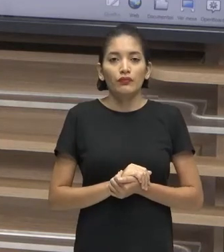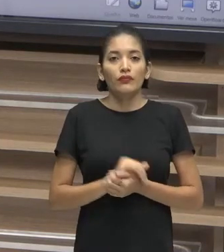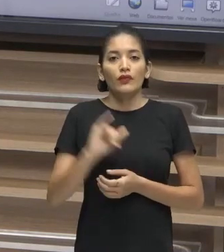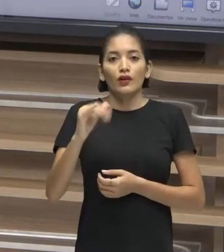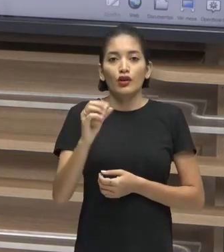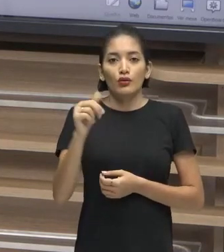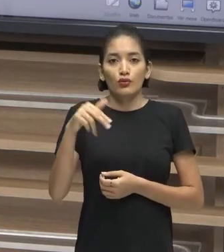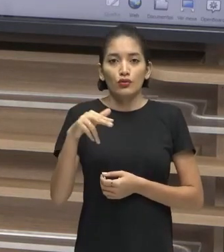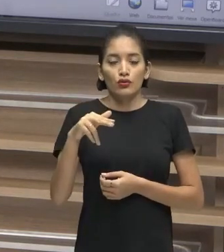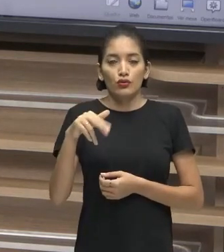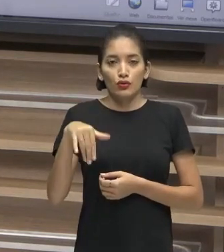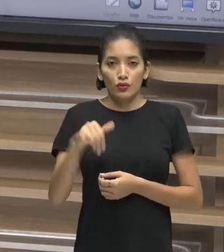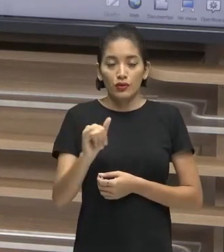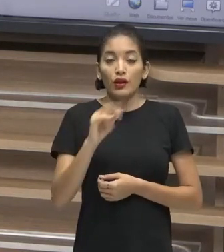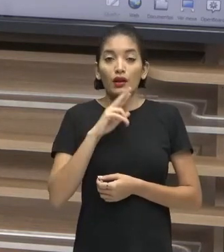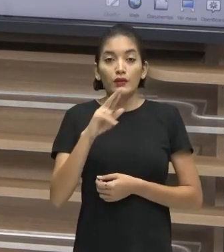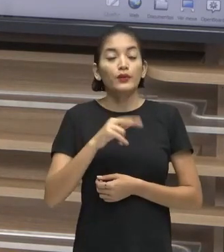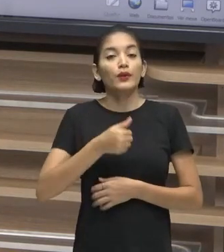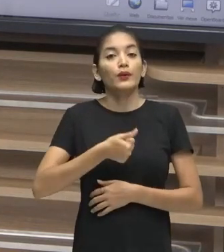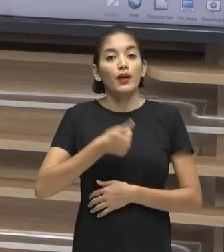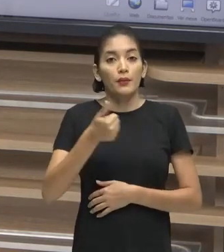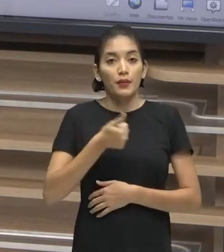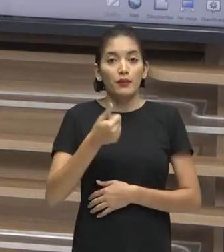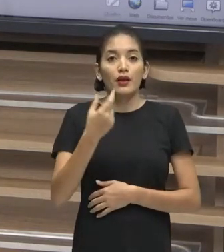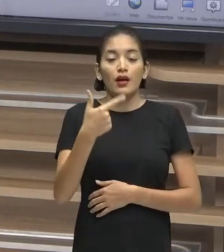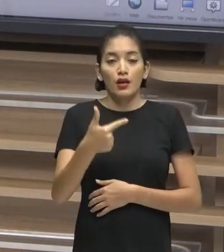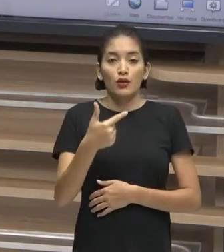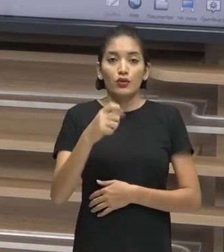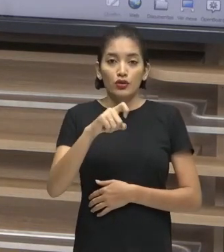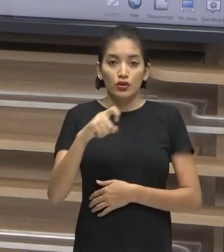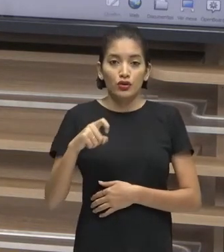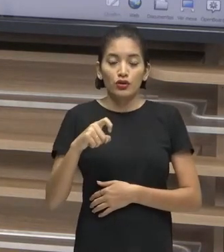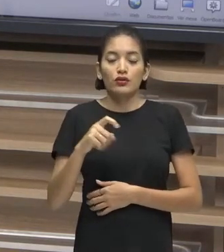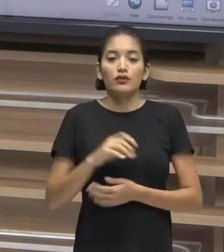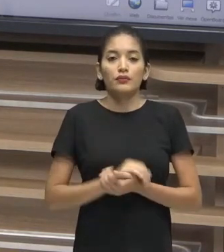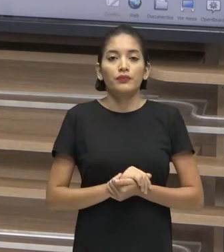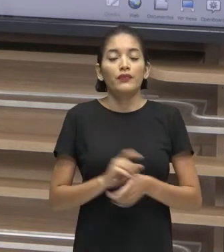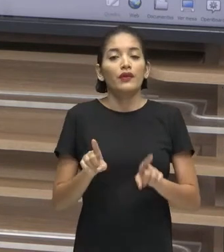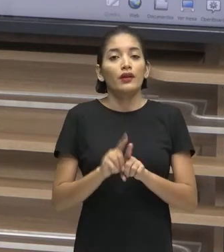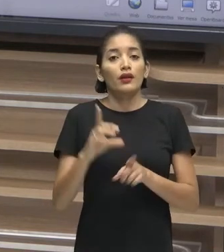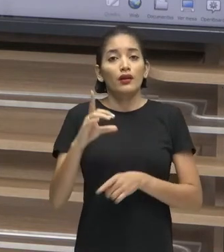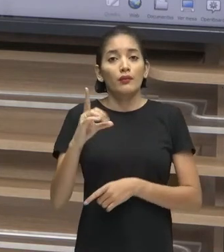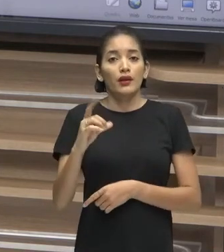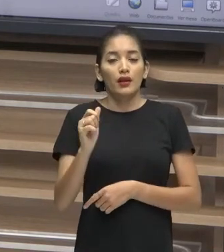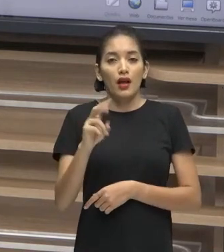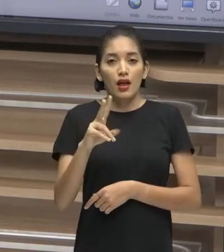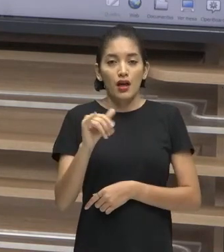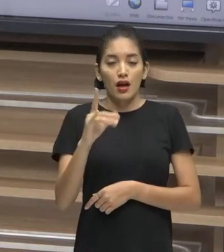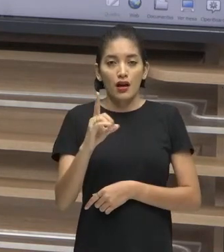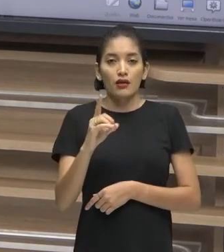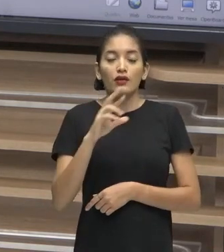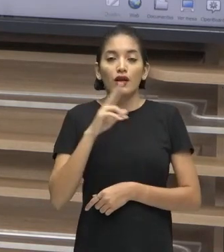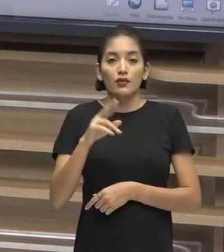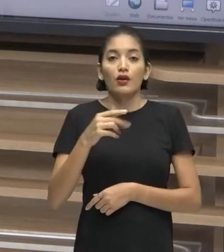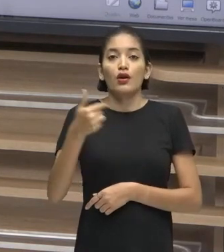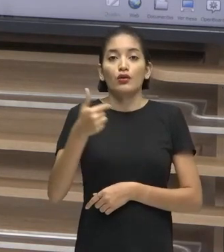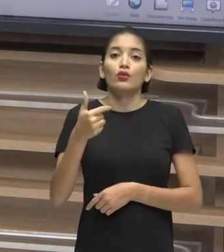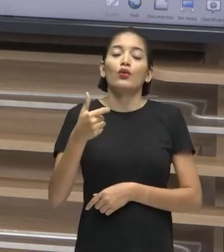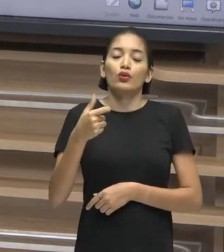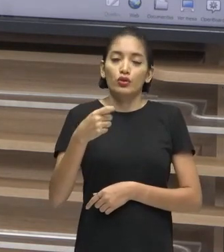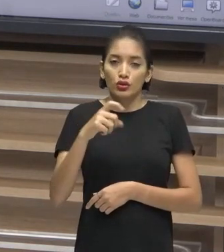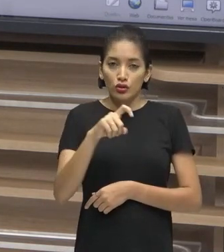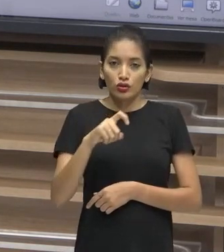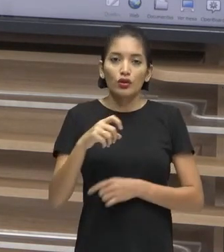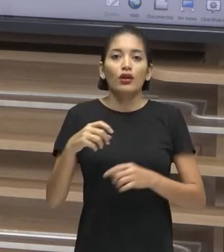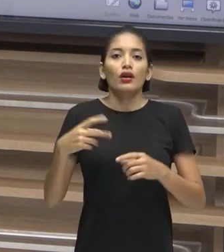Johnny respondeu que na questão 1 é 2x. O David respondeu que na questão 2 o x é igual a